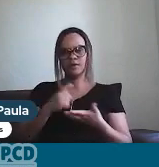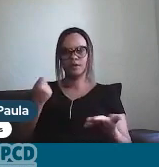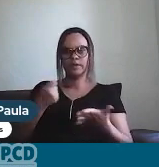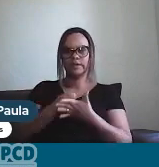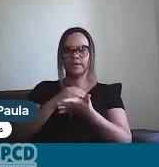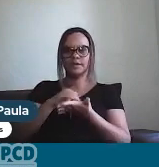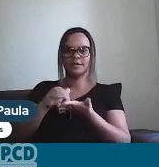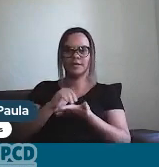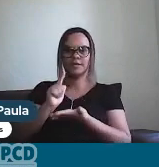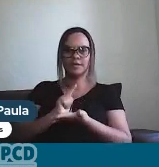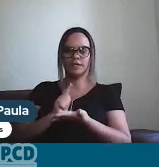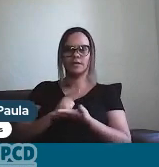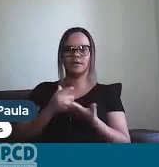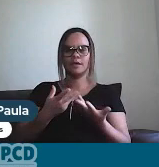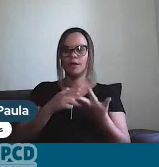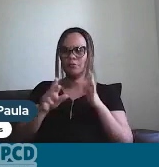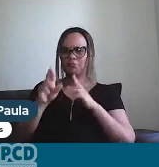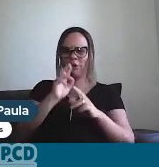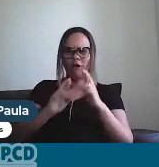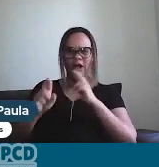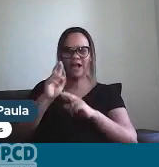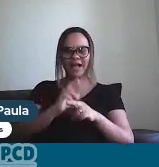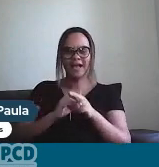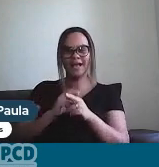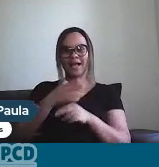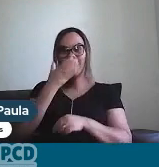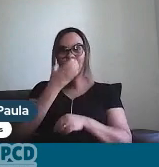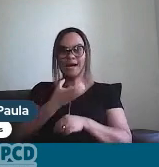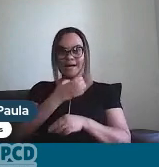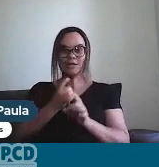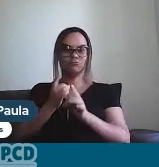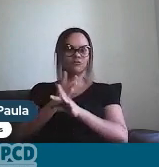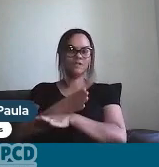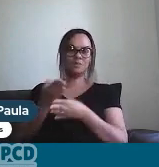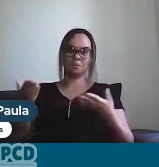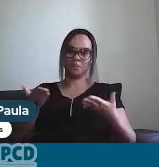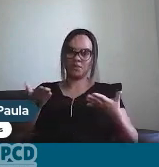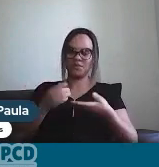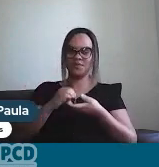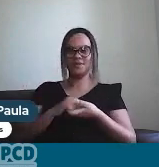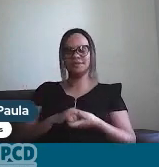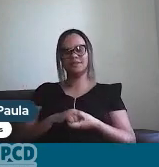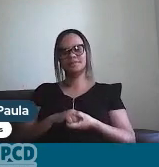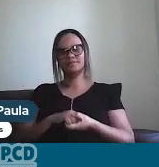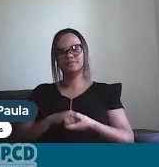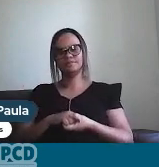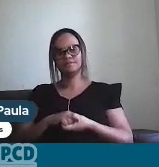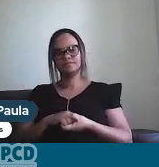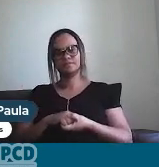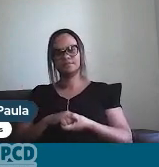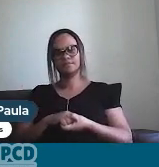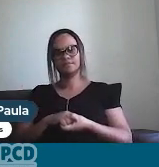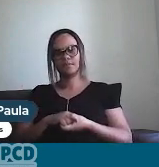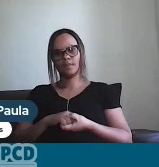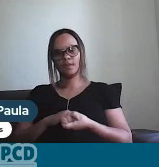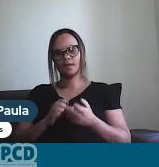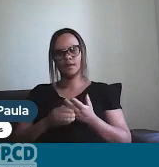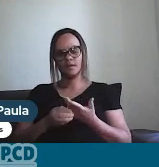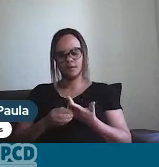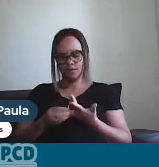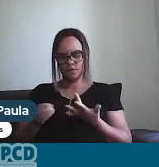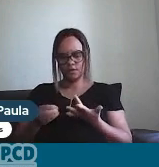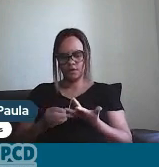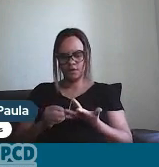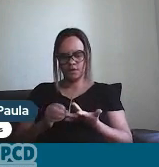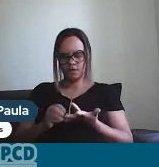secretaria é que a gente tenha muito resultado já ainda até o final desse ano. Vai ser muito trabalho, mas a gente está muito envolvido e